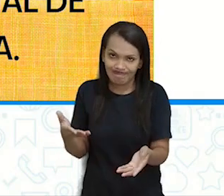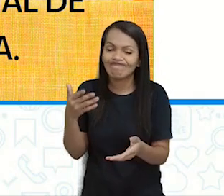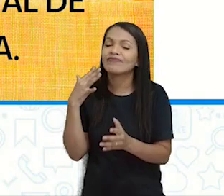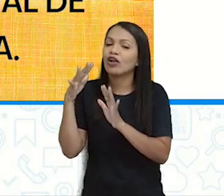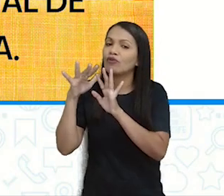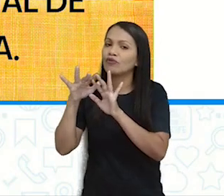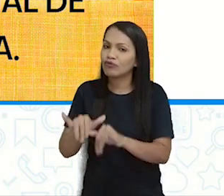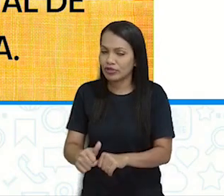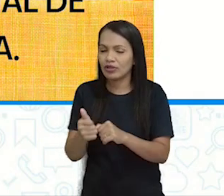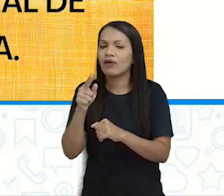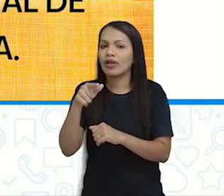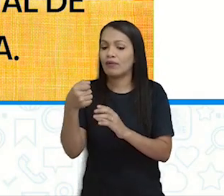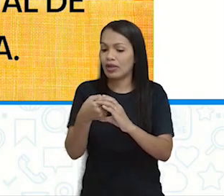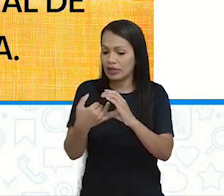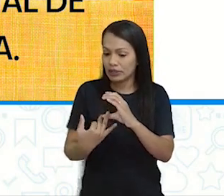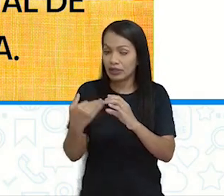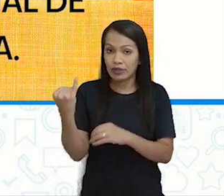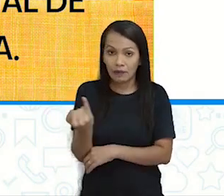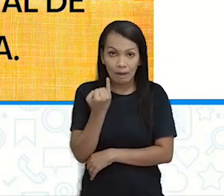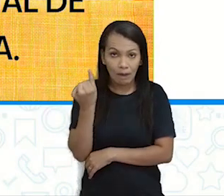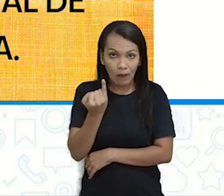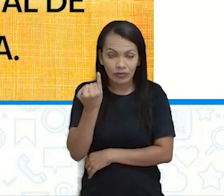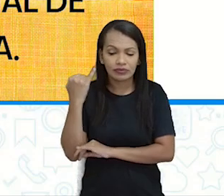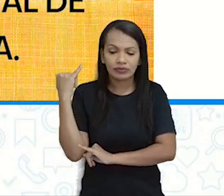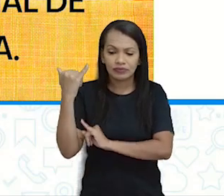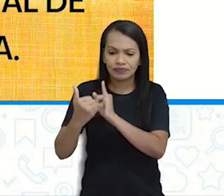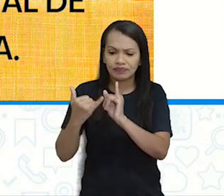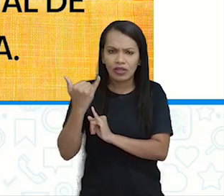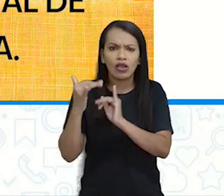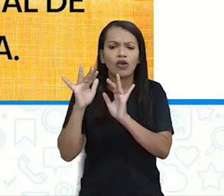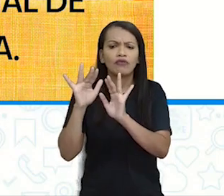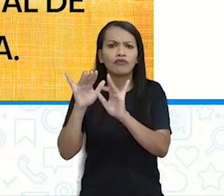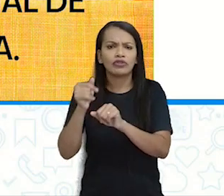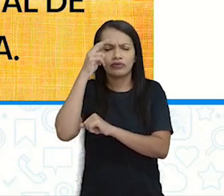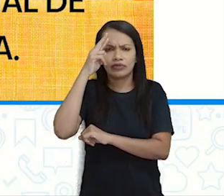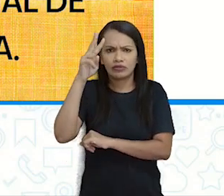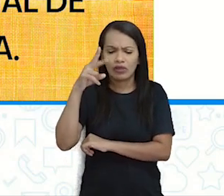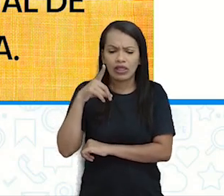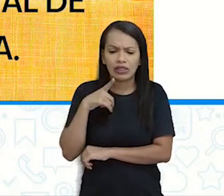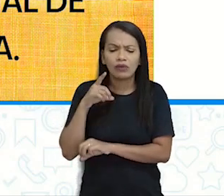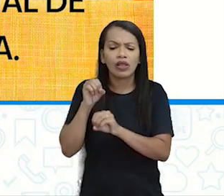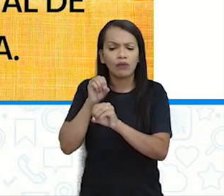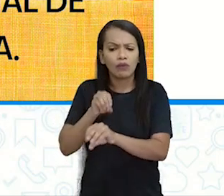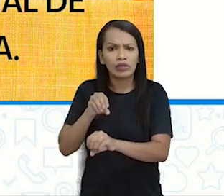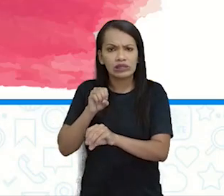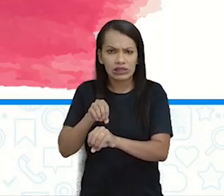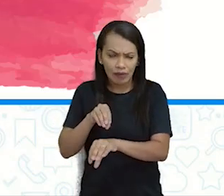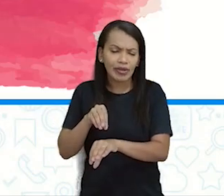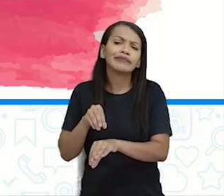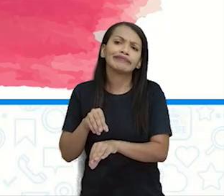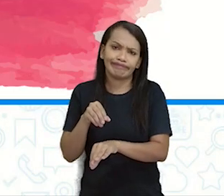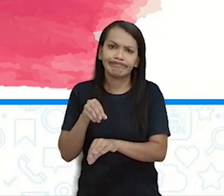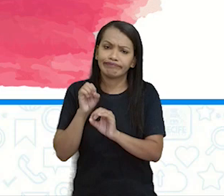uma característica muito importante da fábula. Ao final de cada história tem uma lição de moral, tem